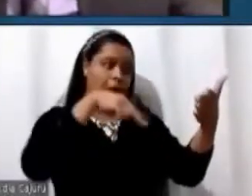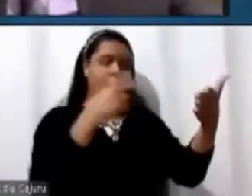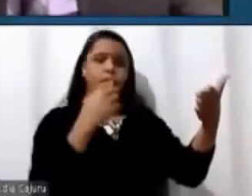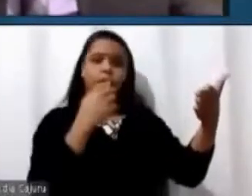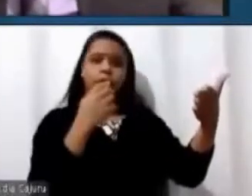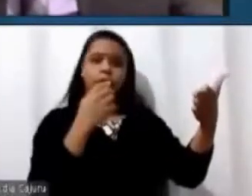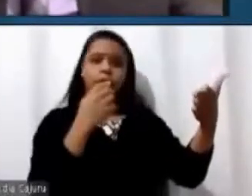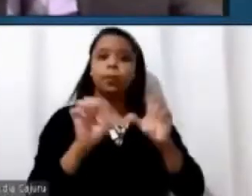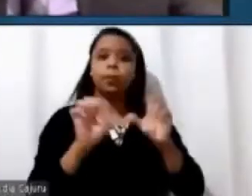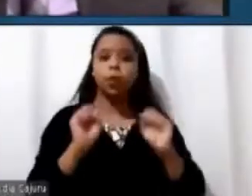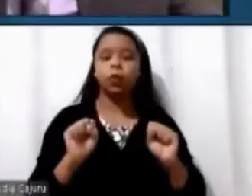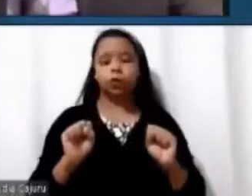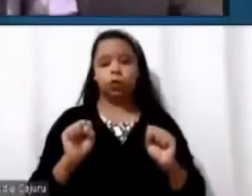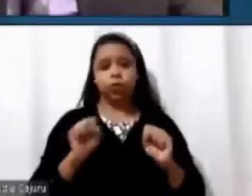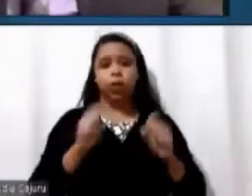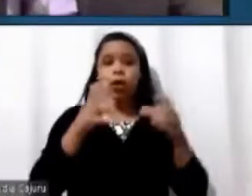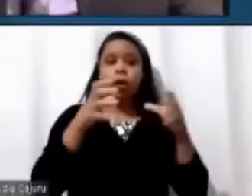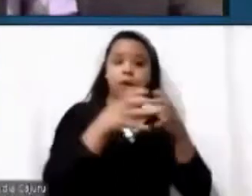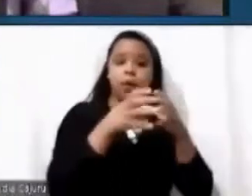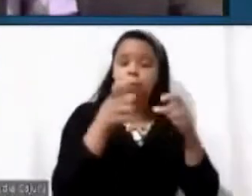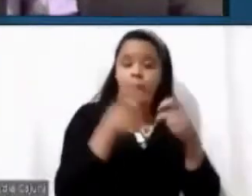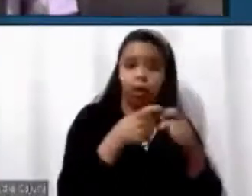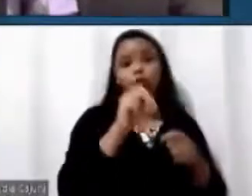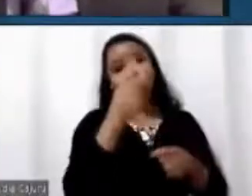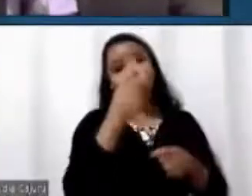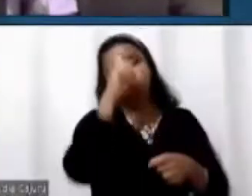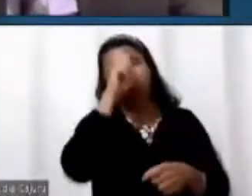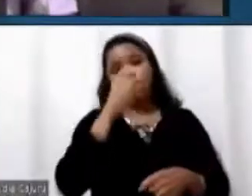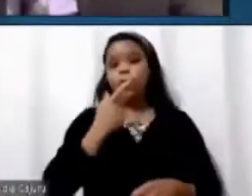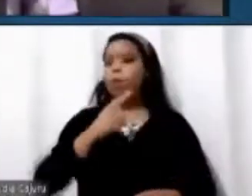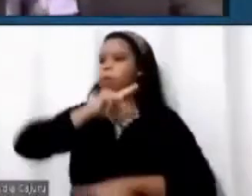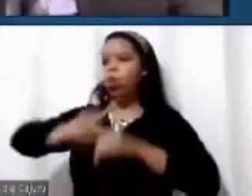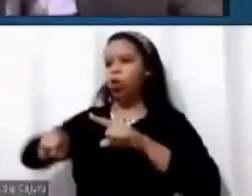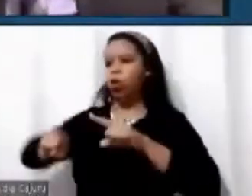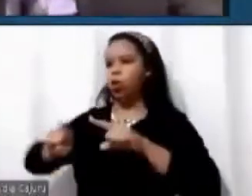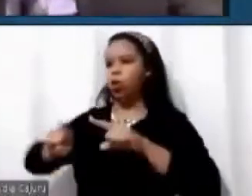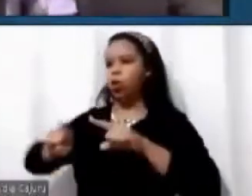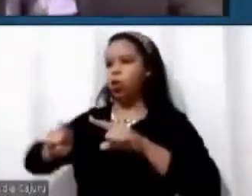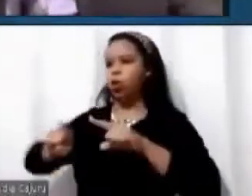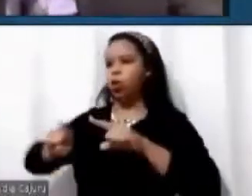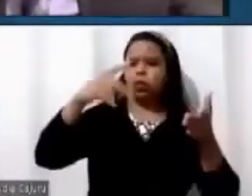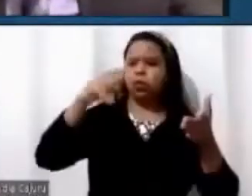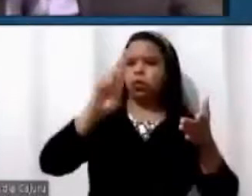simplesmente negar acesso, evocando esse artigo. E